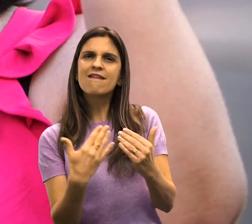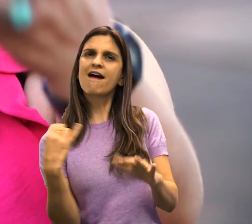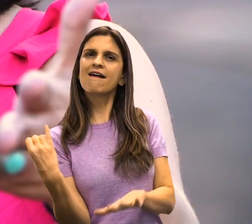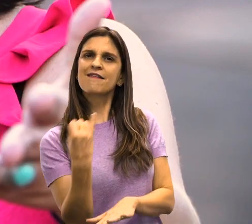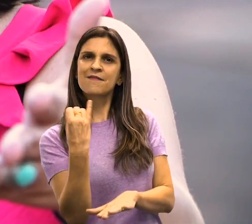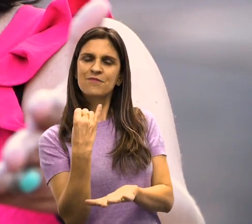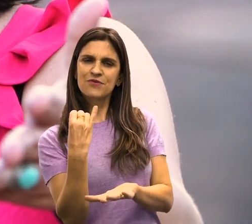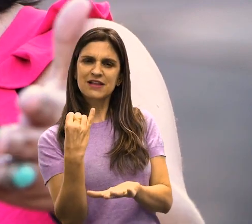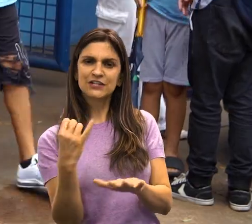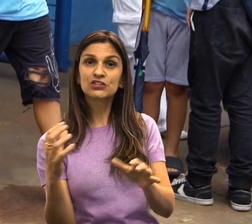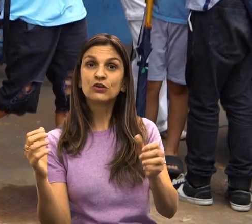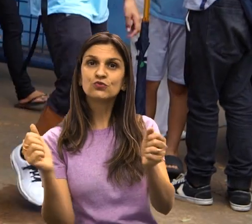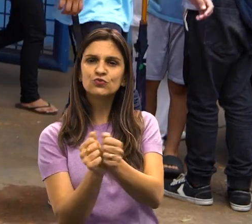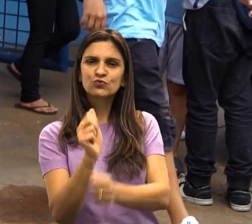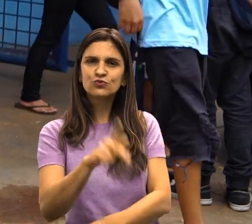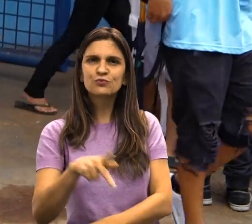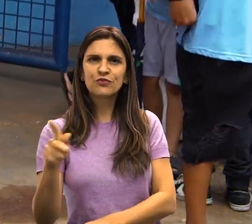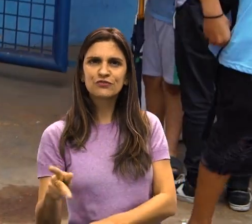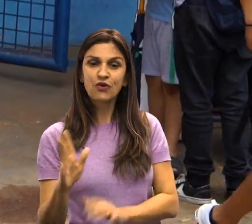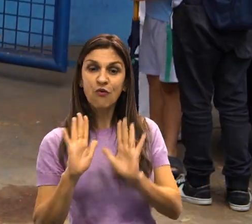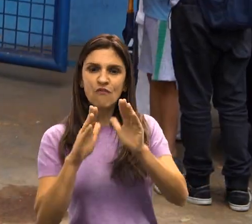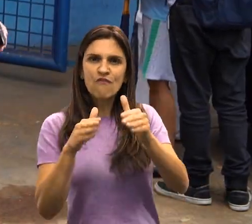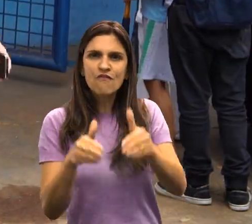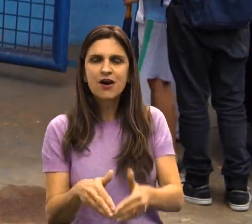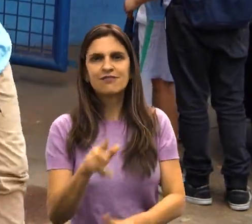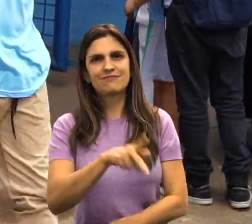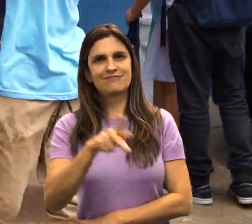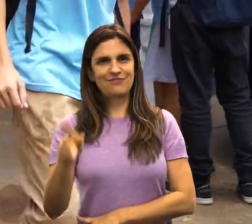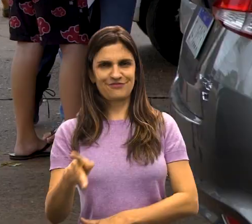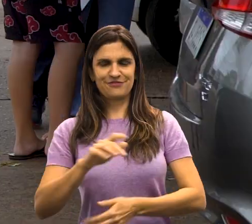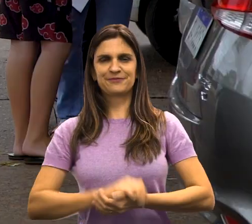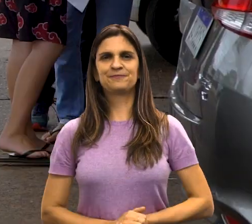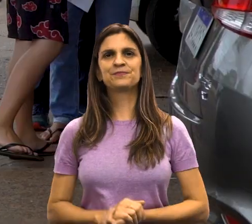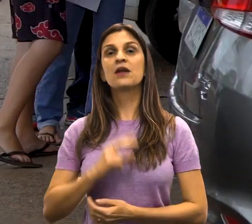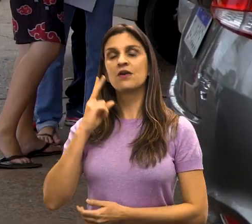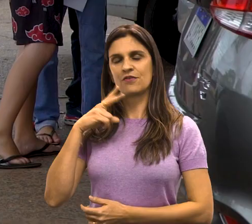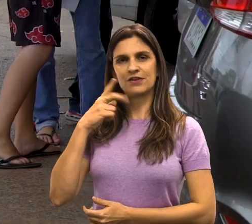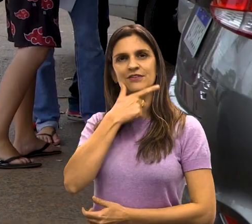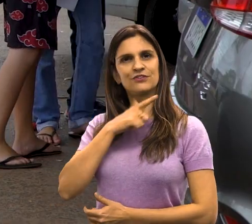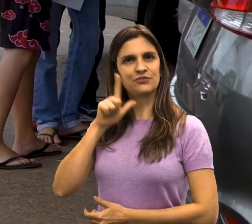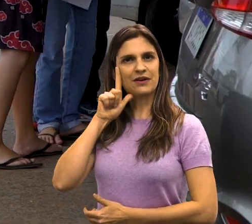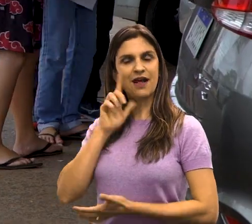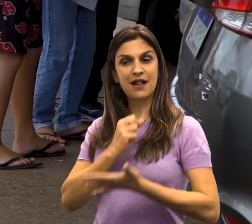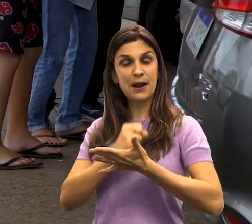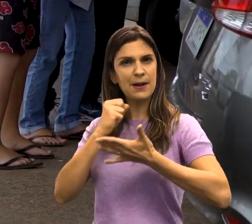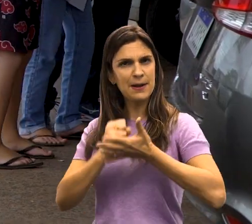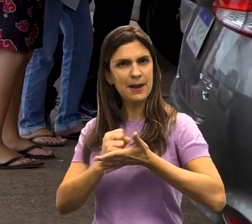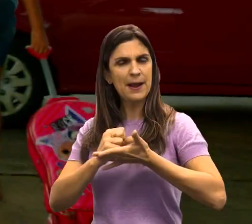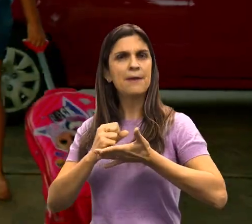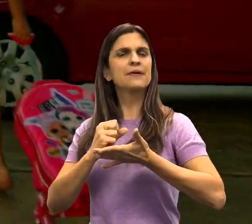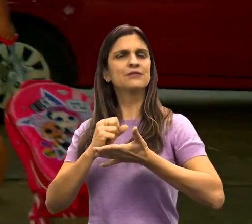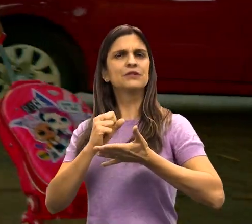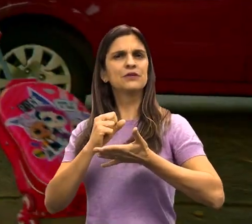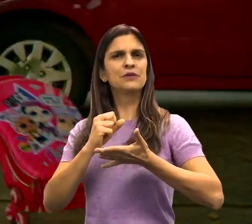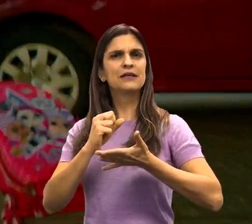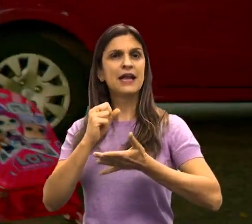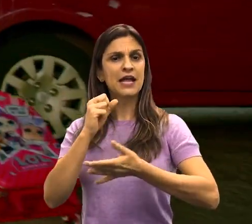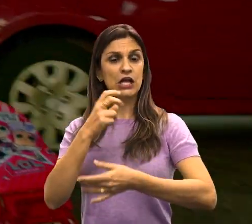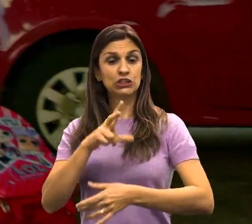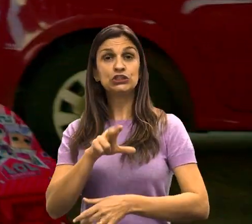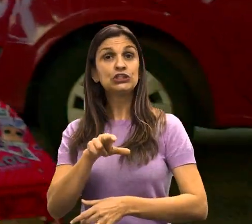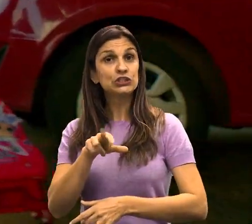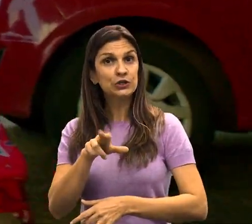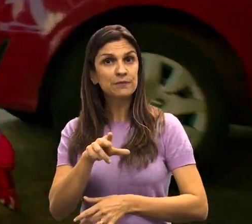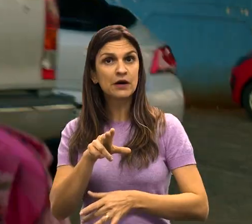professores e para os professores. A lei do vereador professor Juari, que prioriza a matrícula de irmãos na mesma